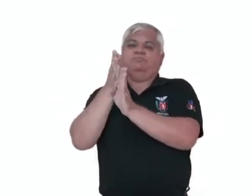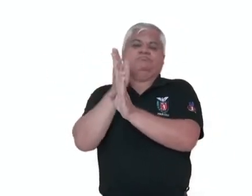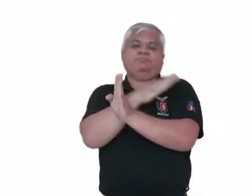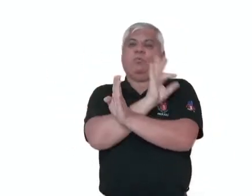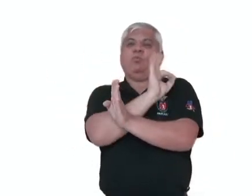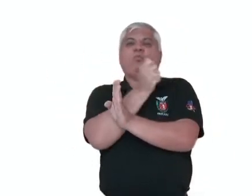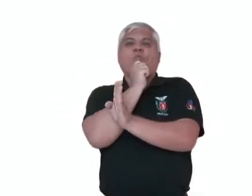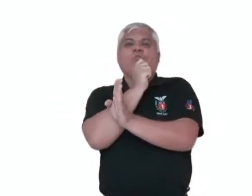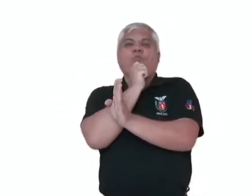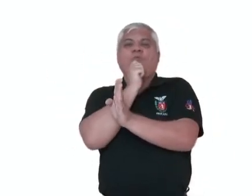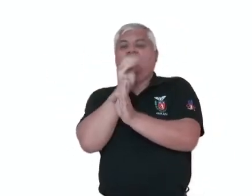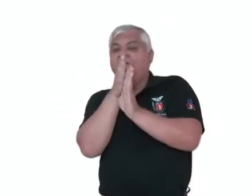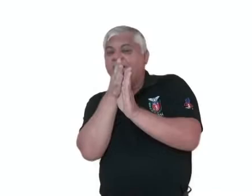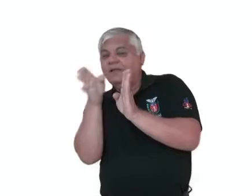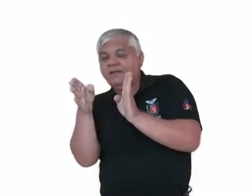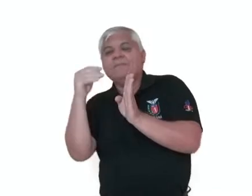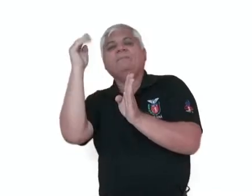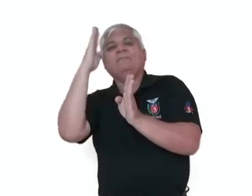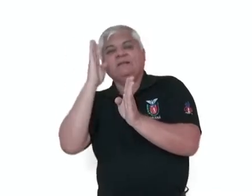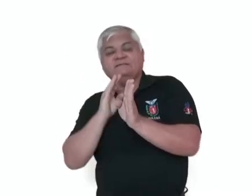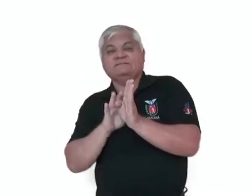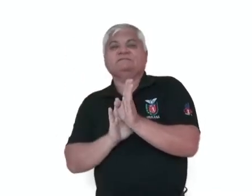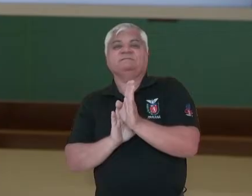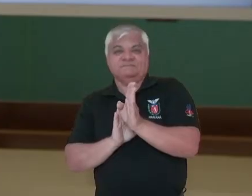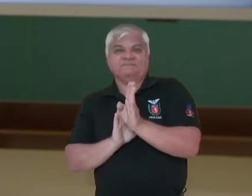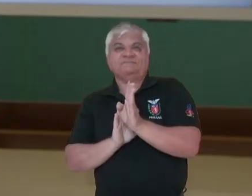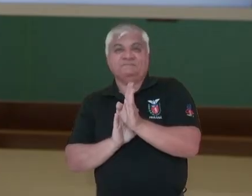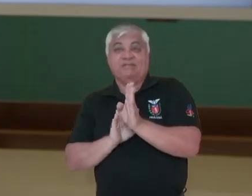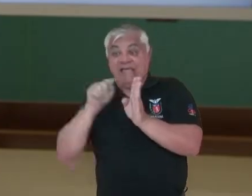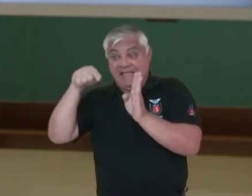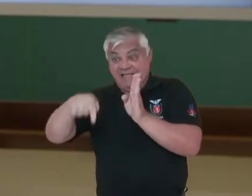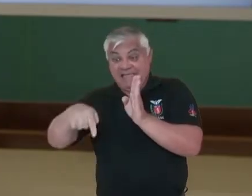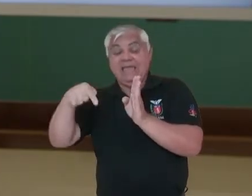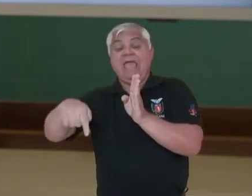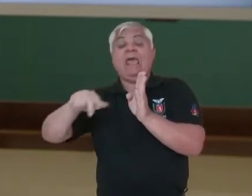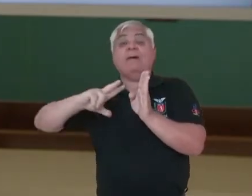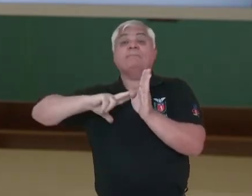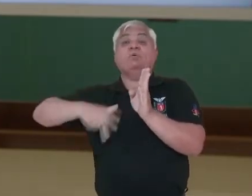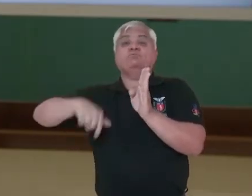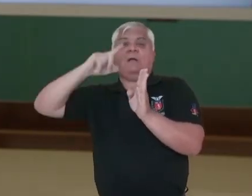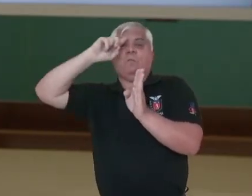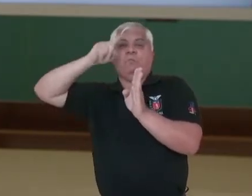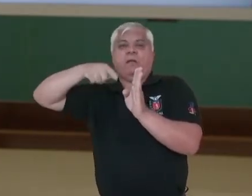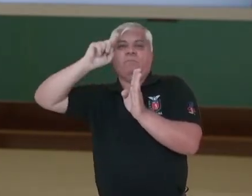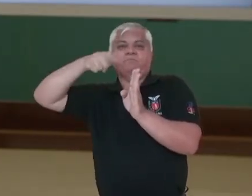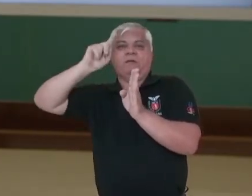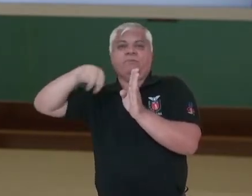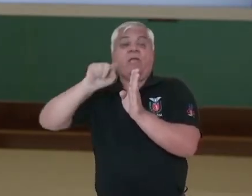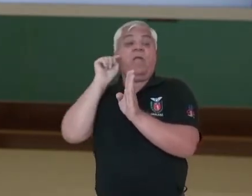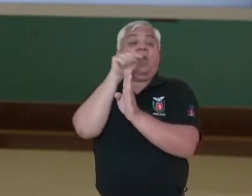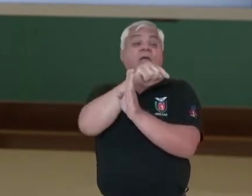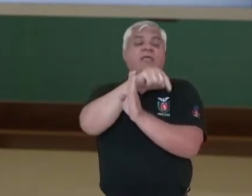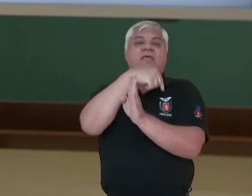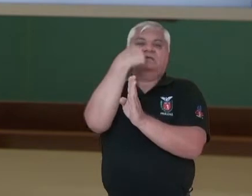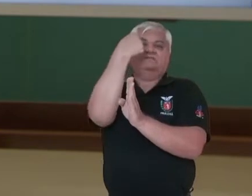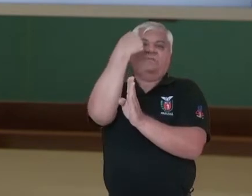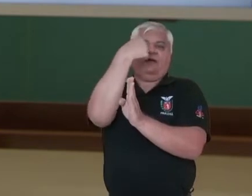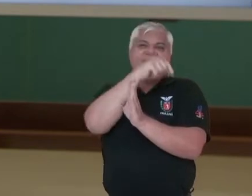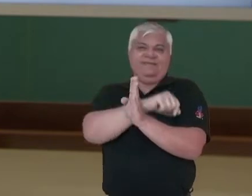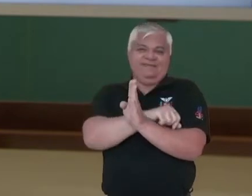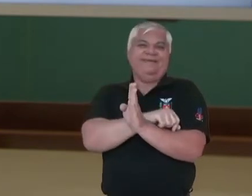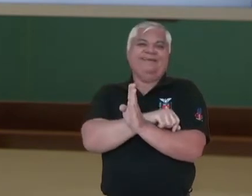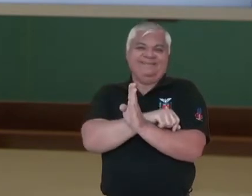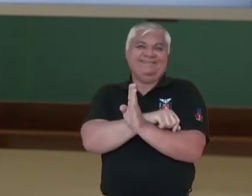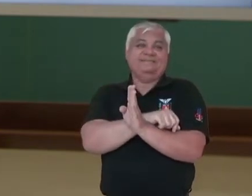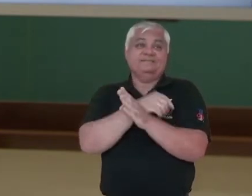domínio português. E se dependesse do Tratado de Tordesilhas, o Brasil seria bem menor do que ele é